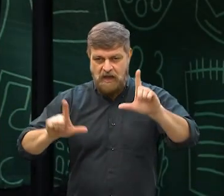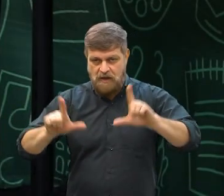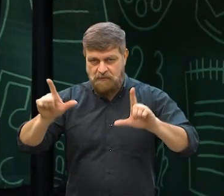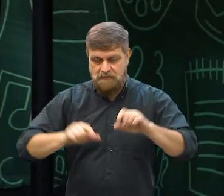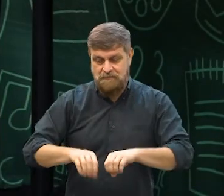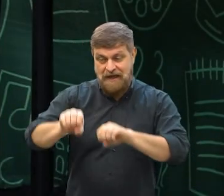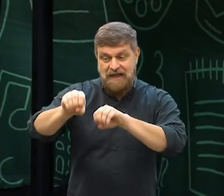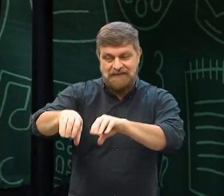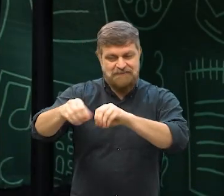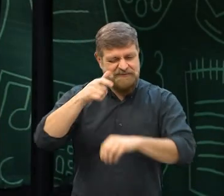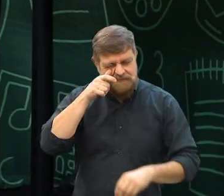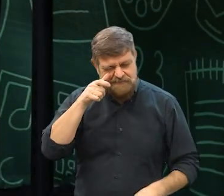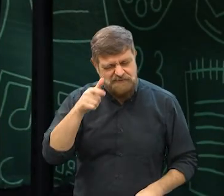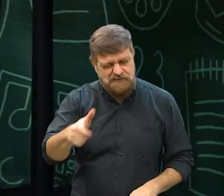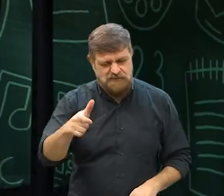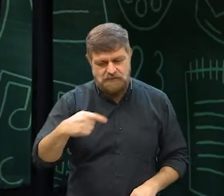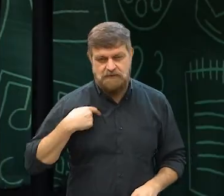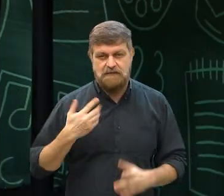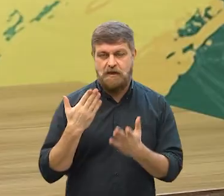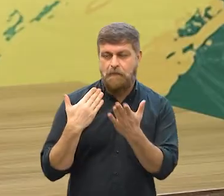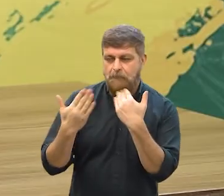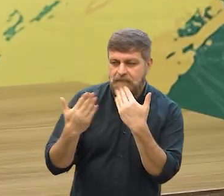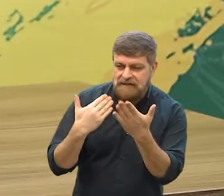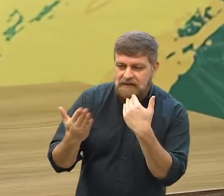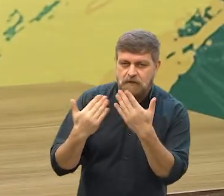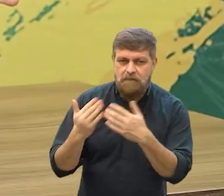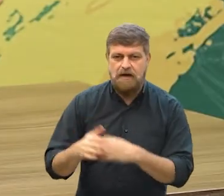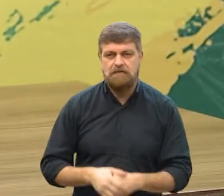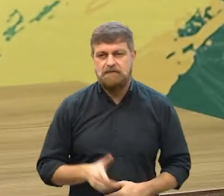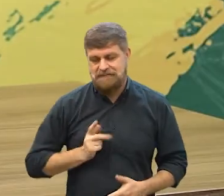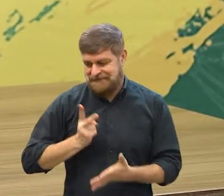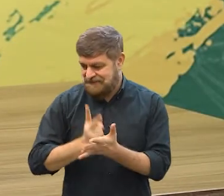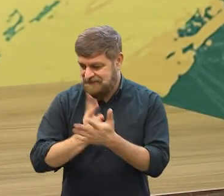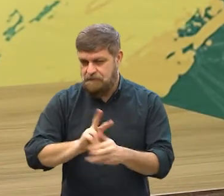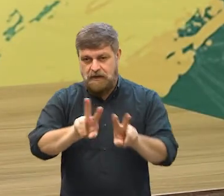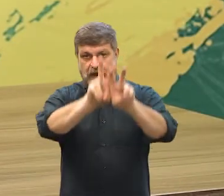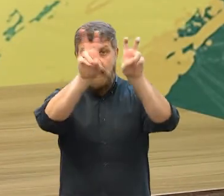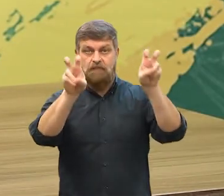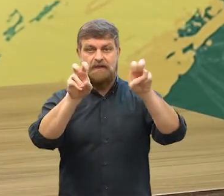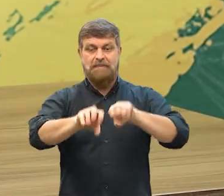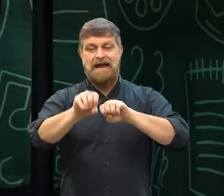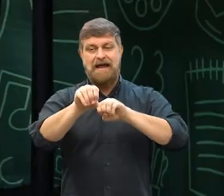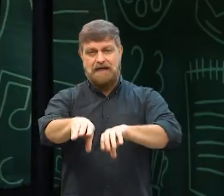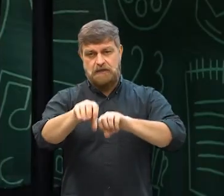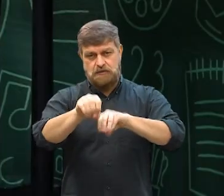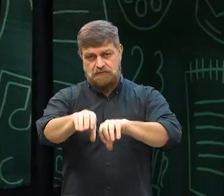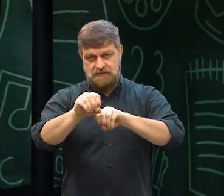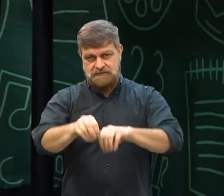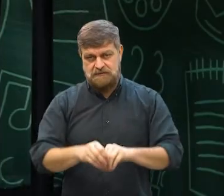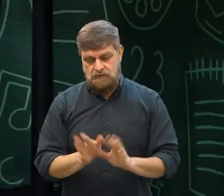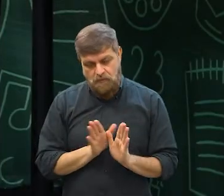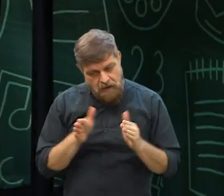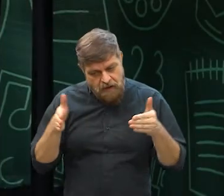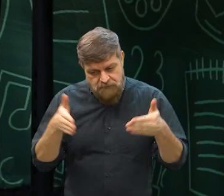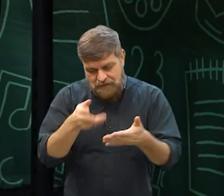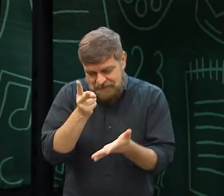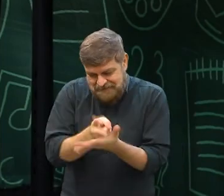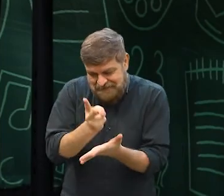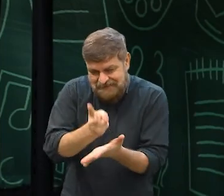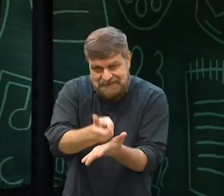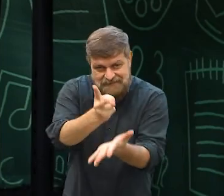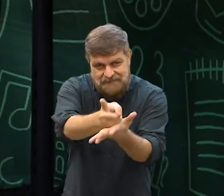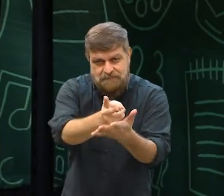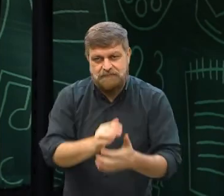Miguel de olho na educação a que a gente tá batendo um papo que é só fala sobre esse assunto é um quadro exclusivos